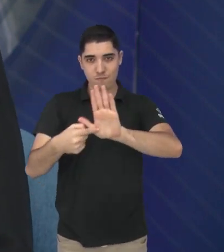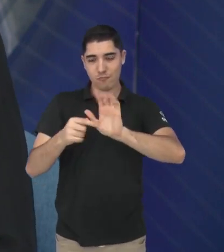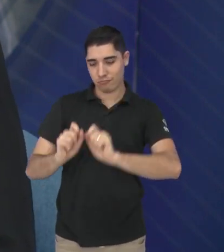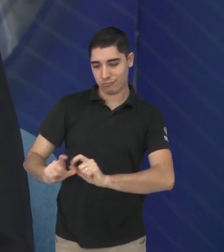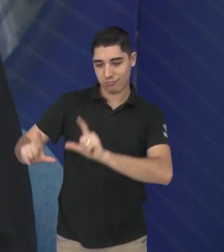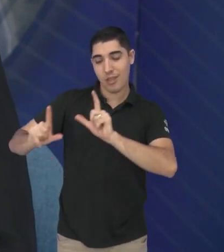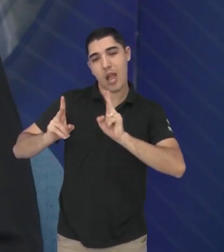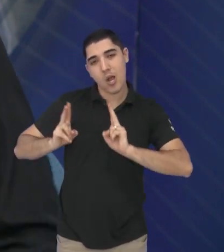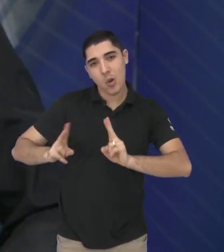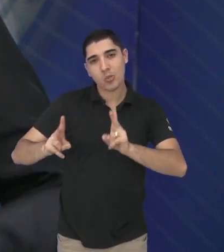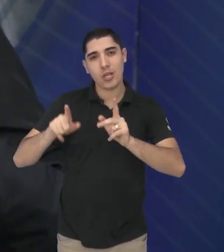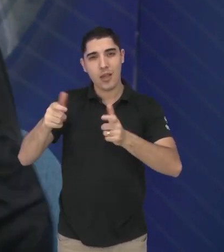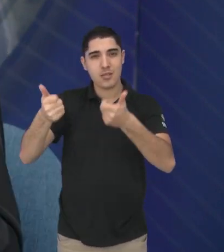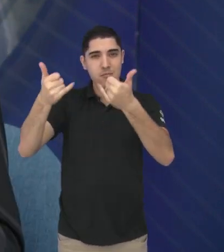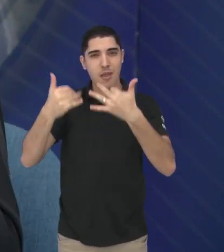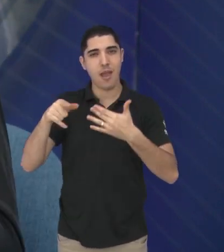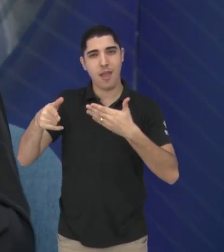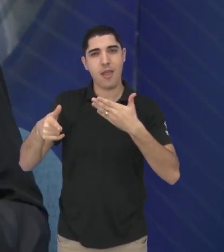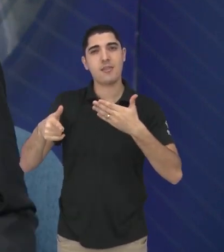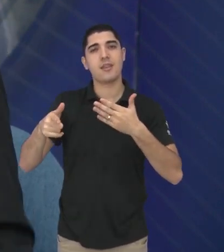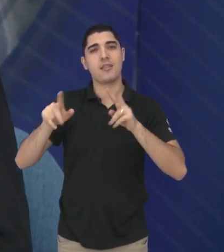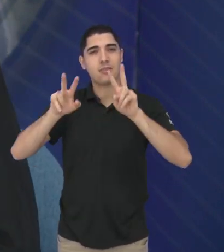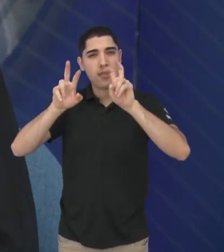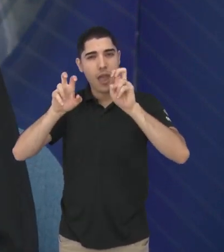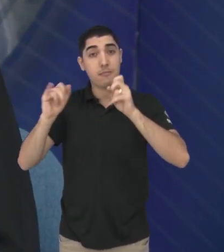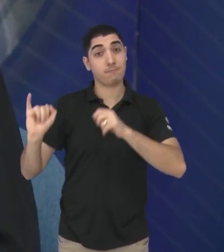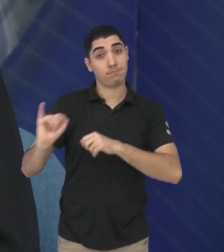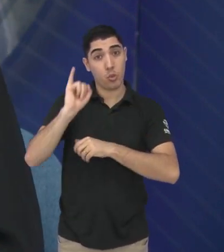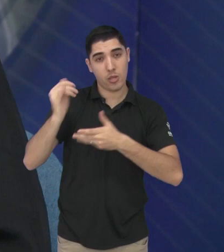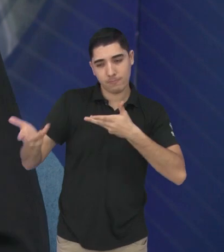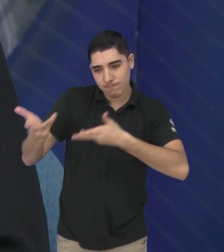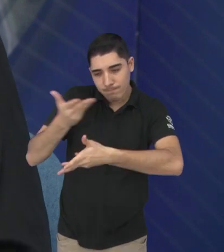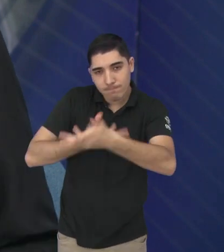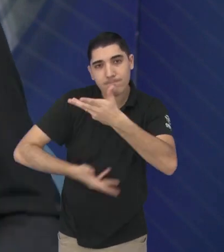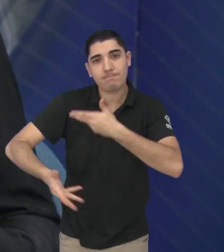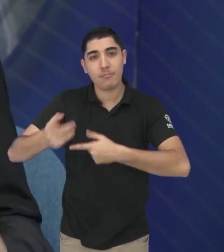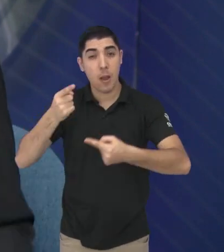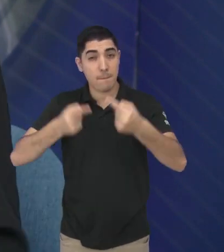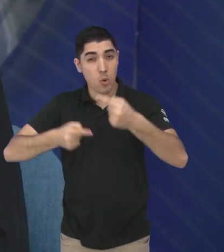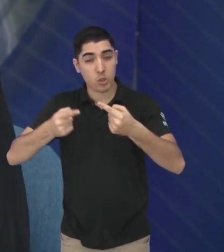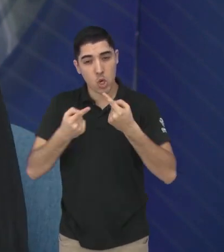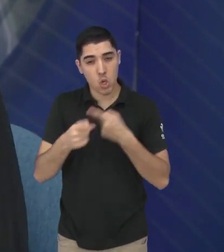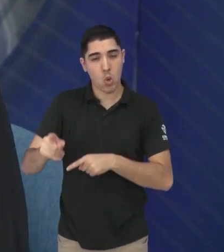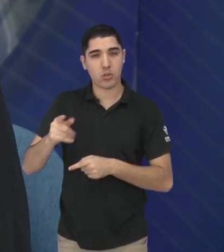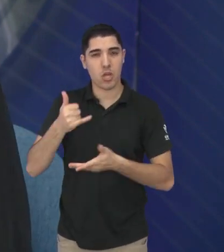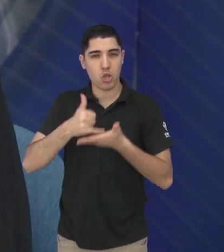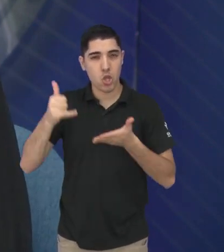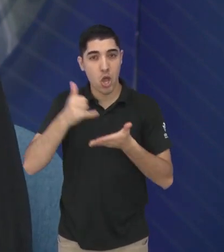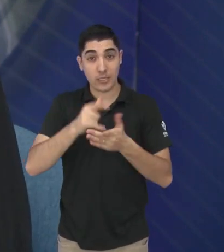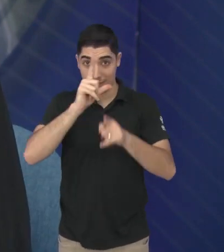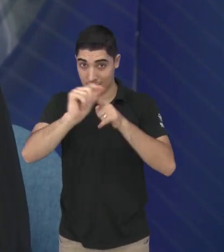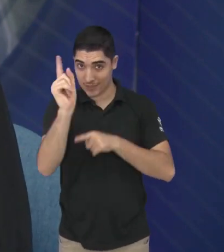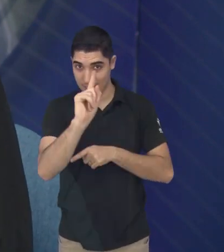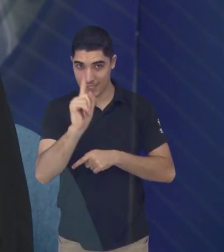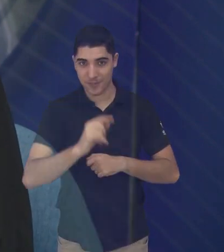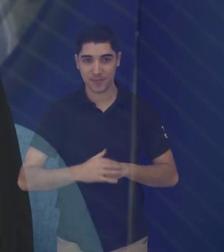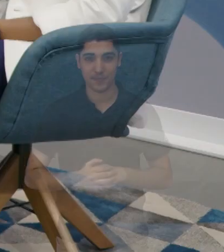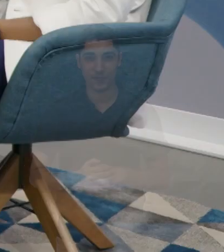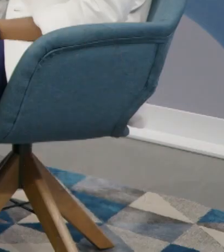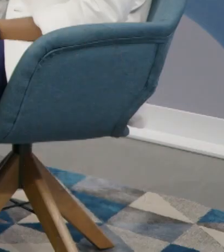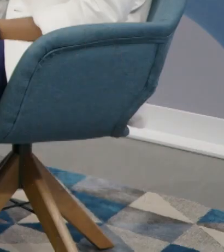Cidade para a gente continuar abordando este tema tão importante que é a política de combate e prevenção às drogas. Não sai daí que voltamos já